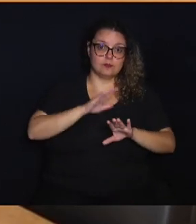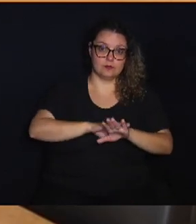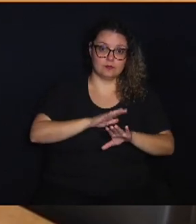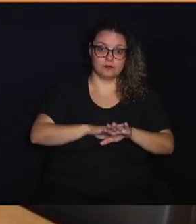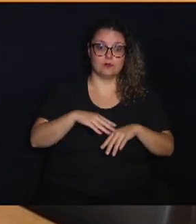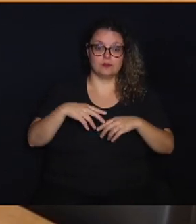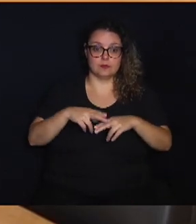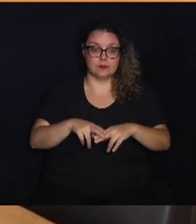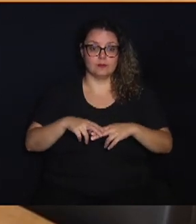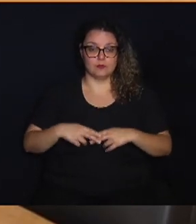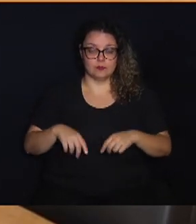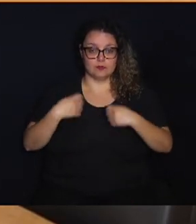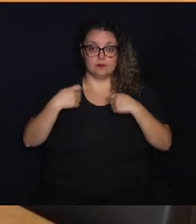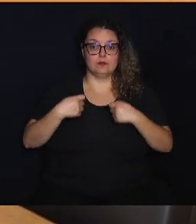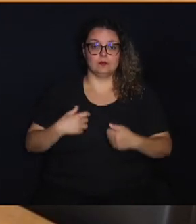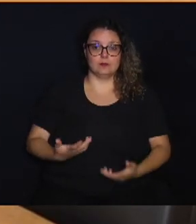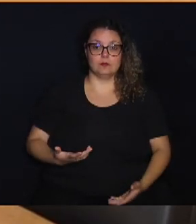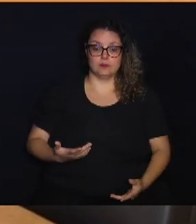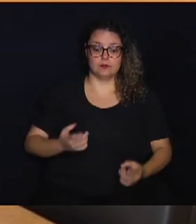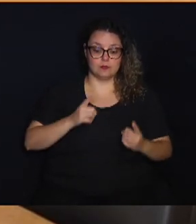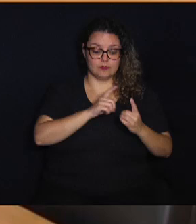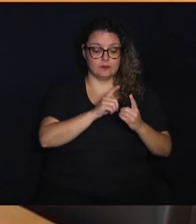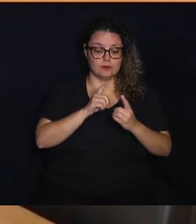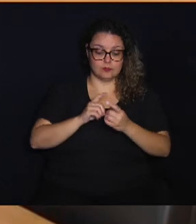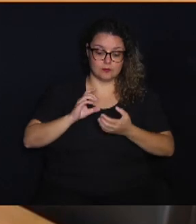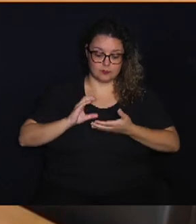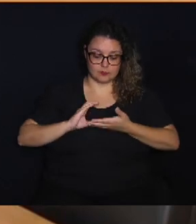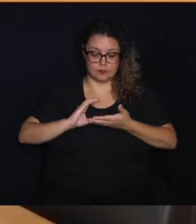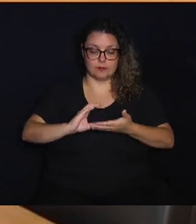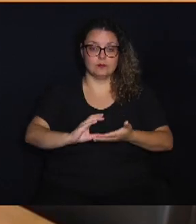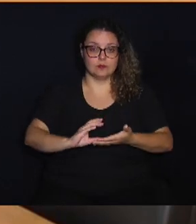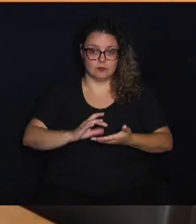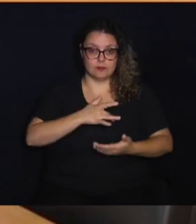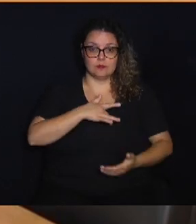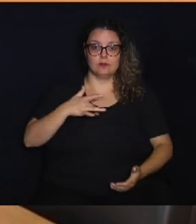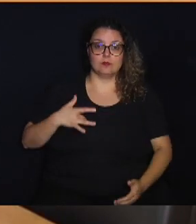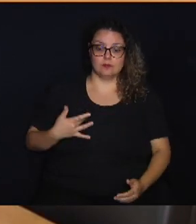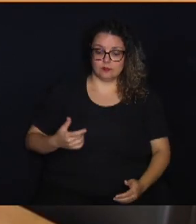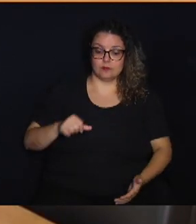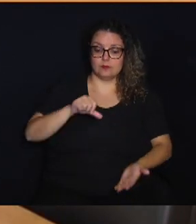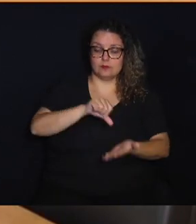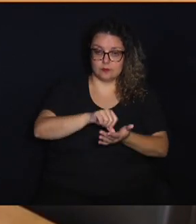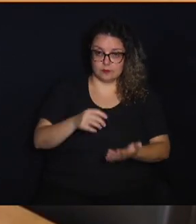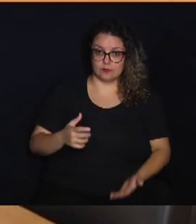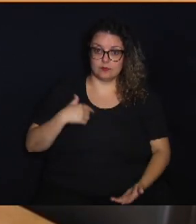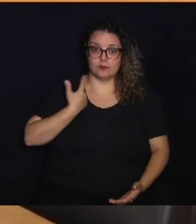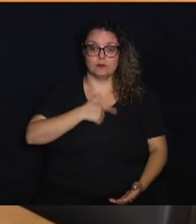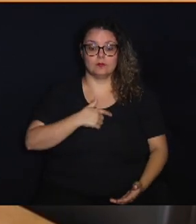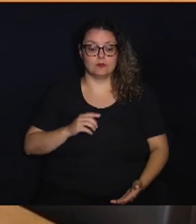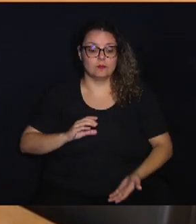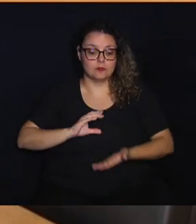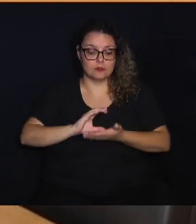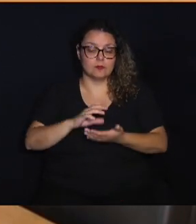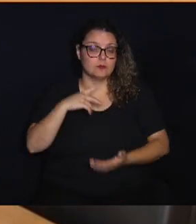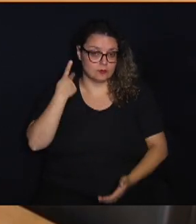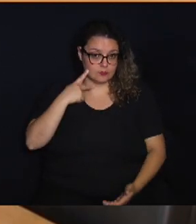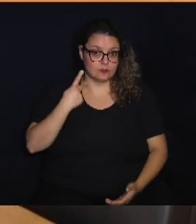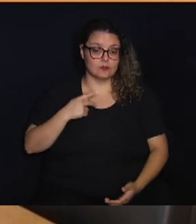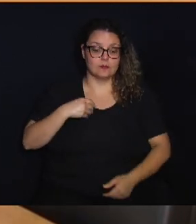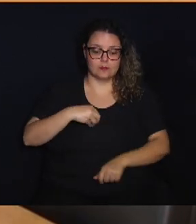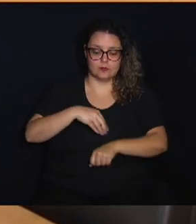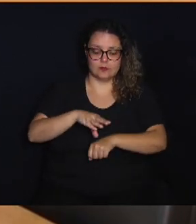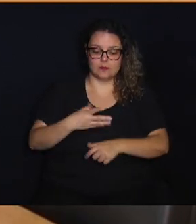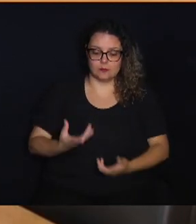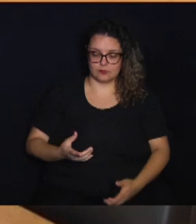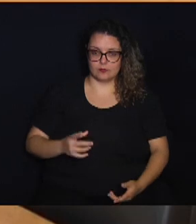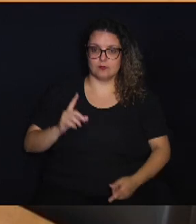necessidade e em consulta ao Conselho de Saúde da unidade e ao nosso Conselho Político, nós optamos por indicar esta